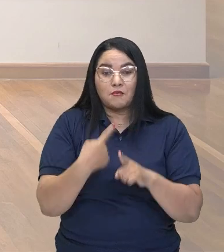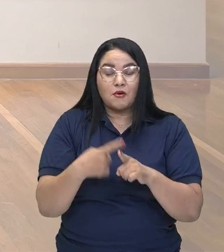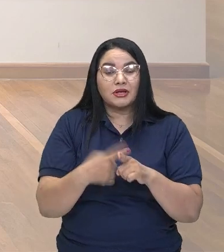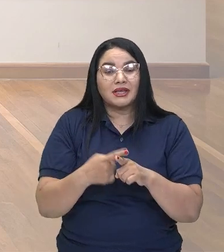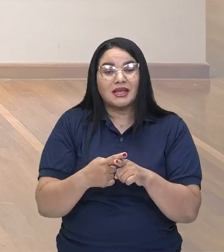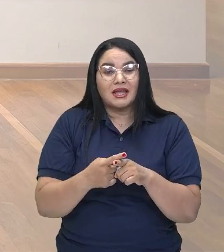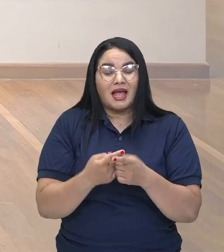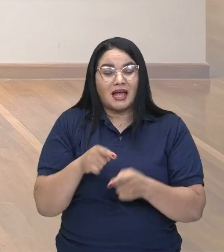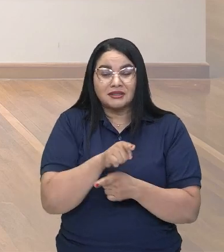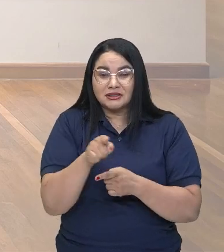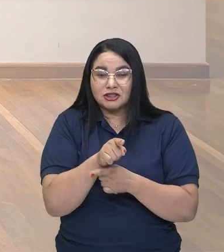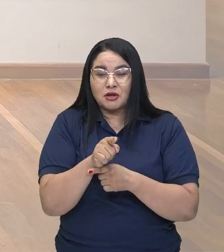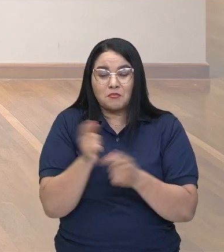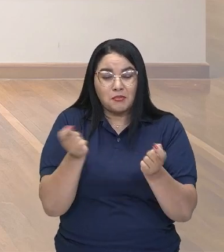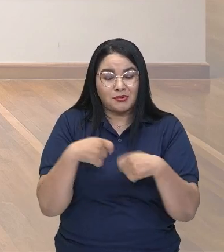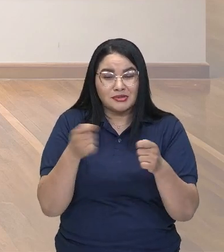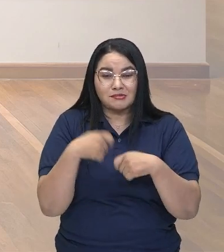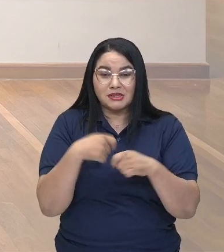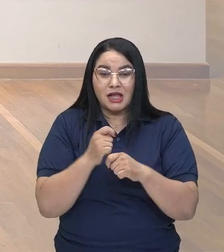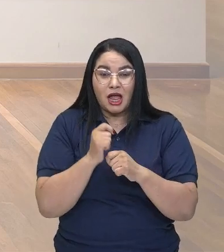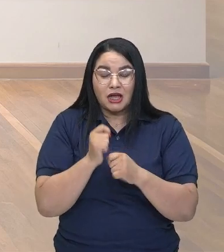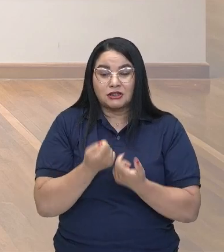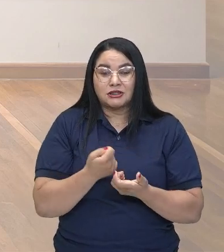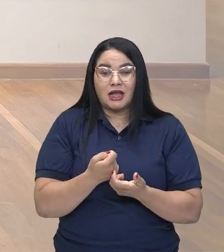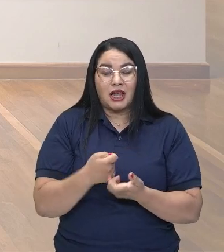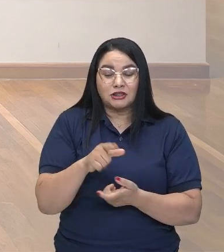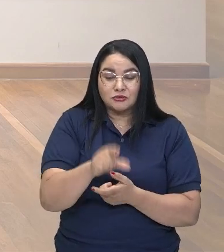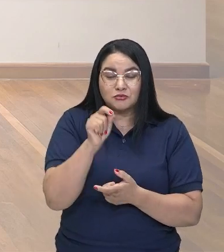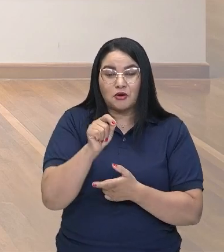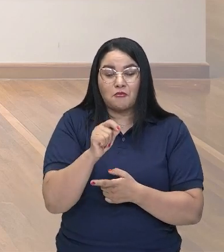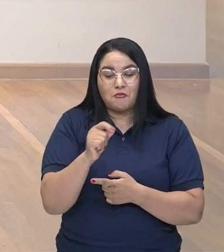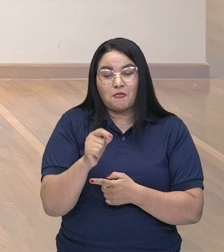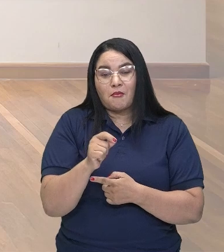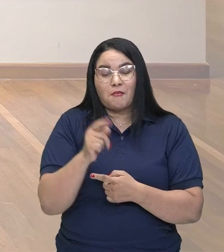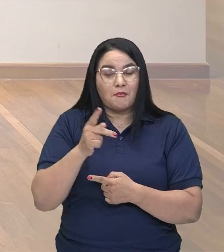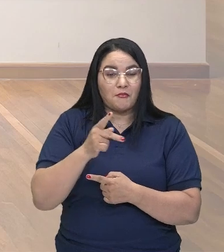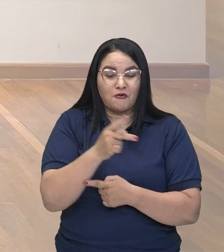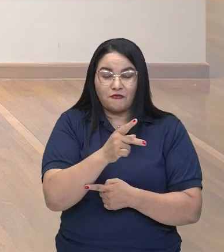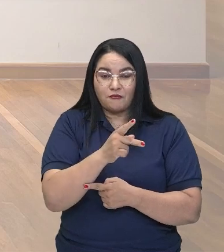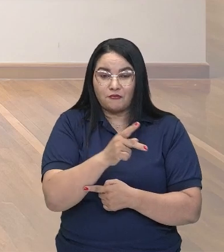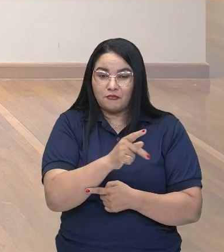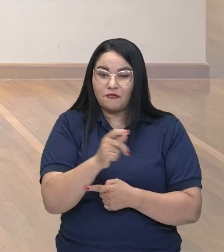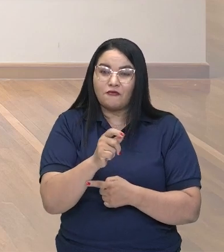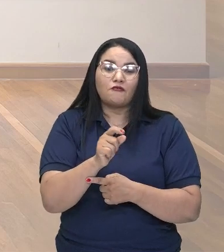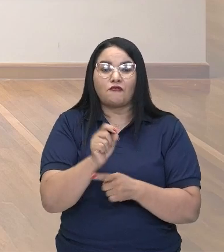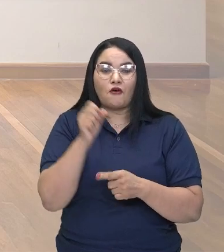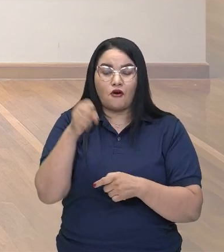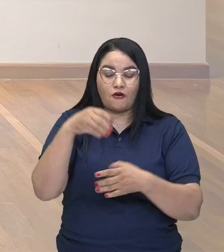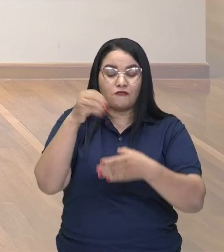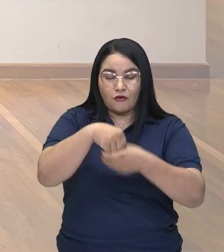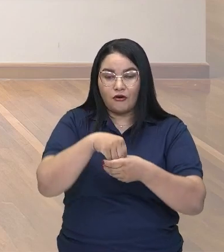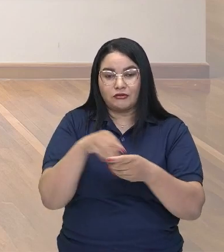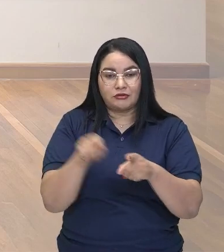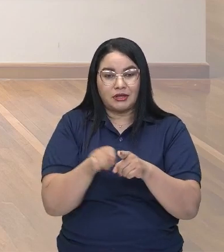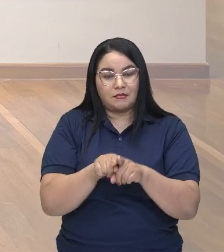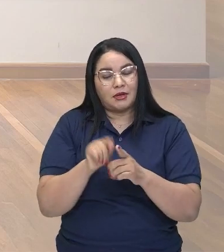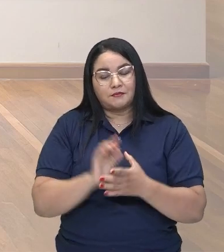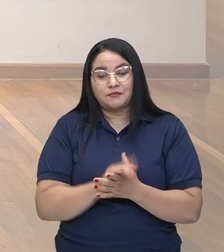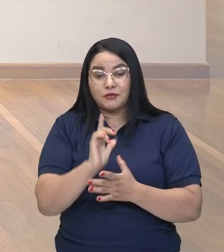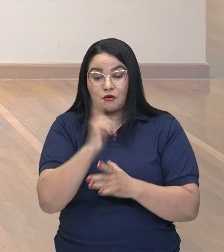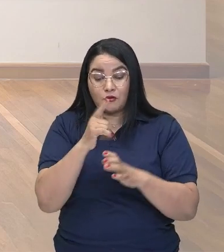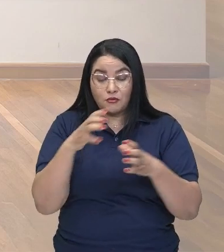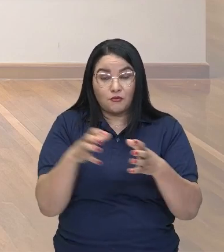ao poder via eleições, né? Dificilmente a classe média conseguiria chegar